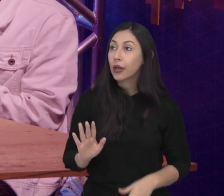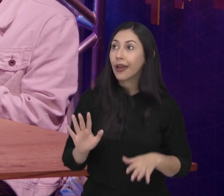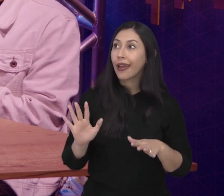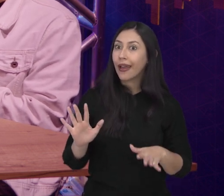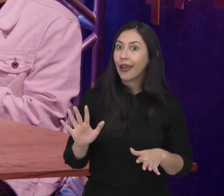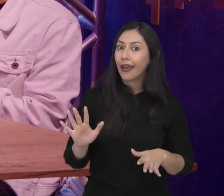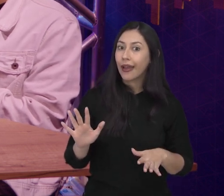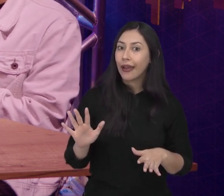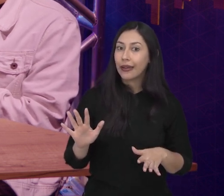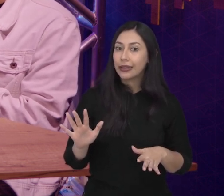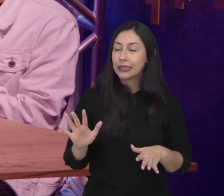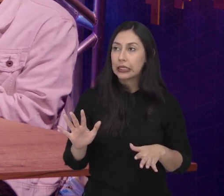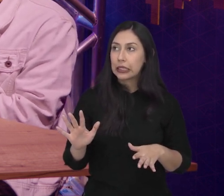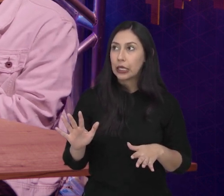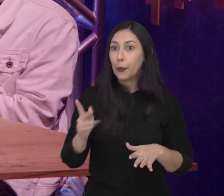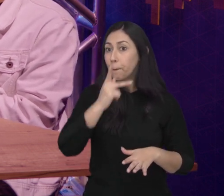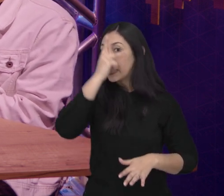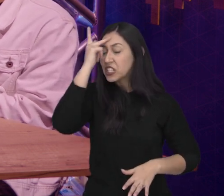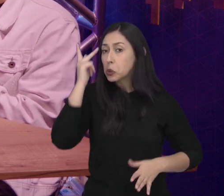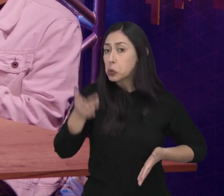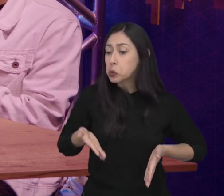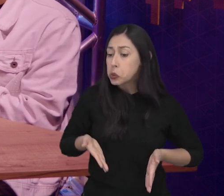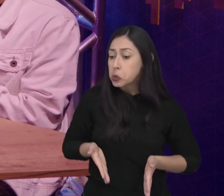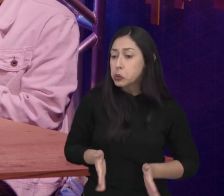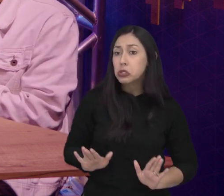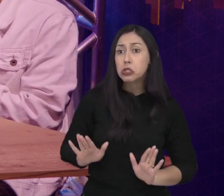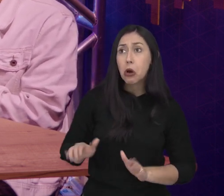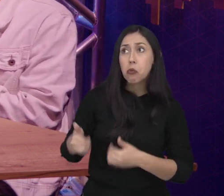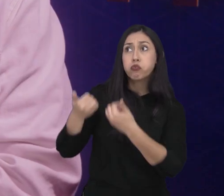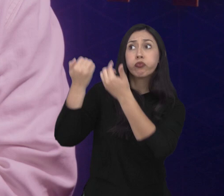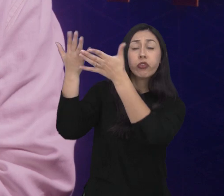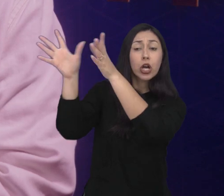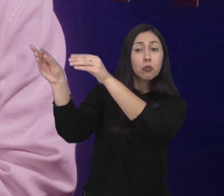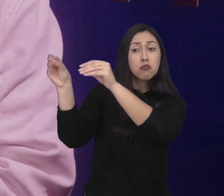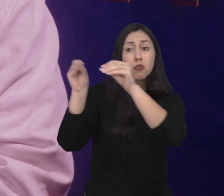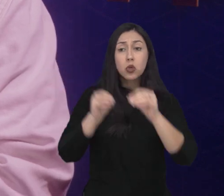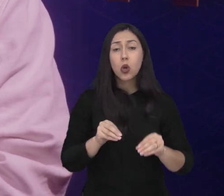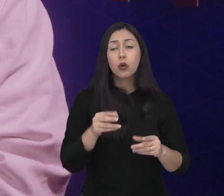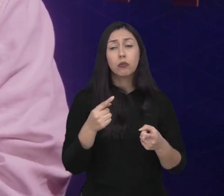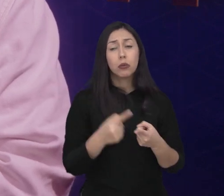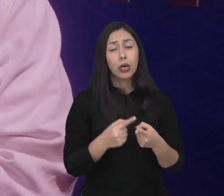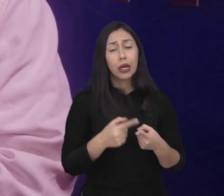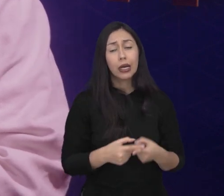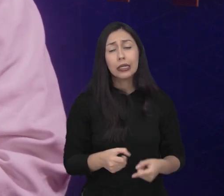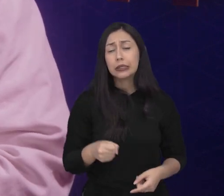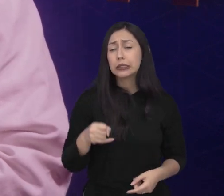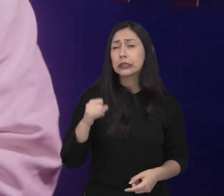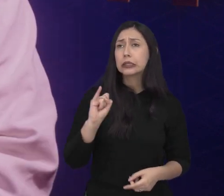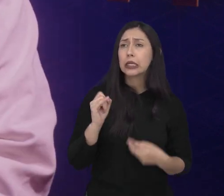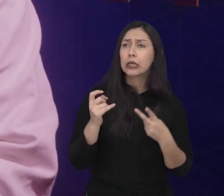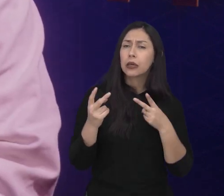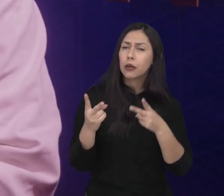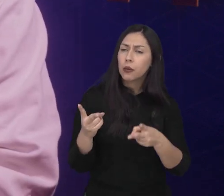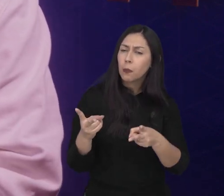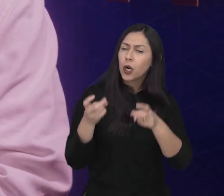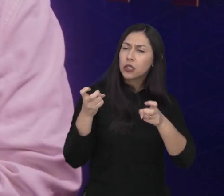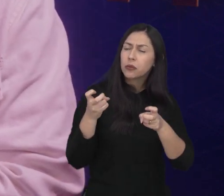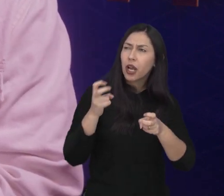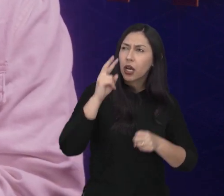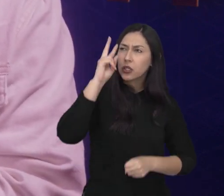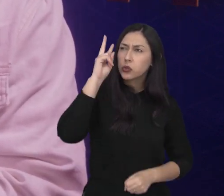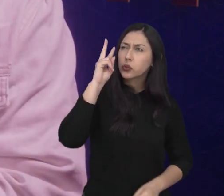que nasceram em outro país e estão vivendo aqui agora. Porque se a gente for observar a história do